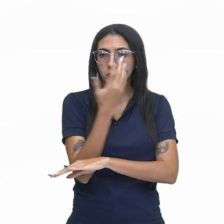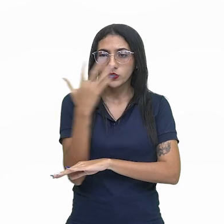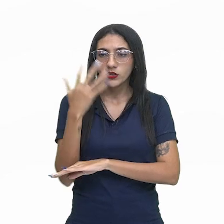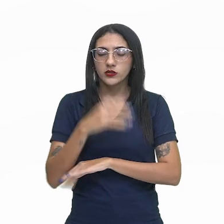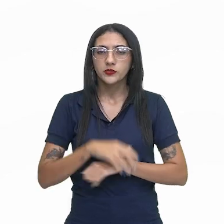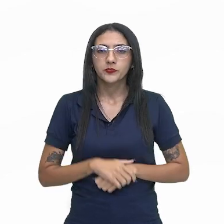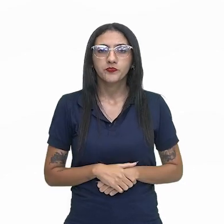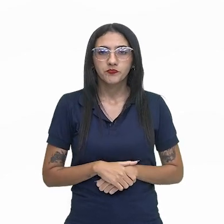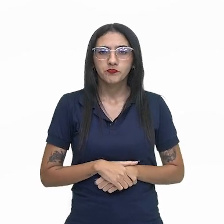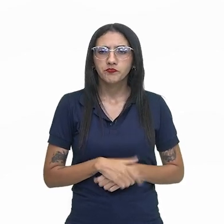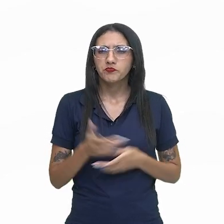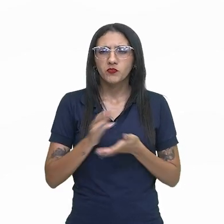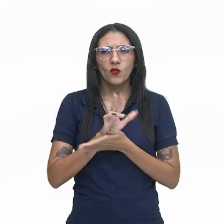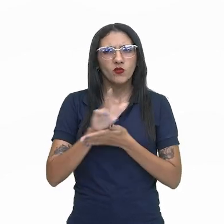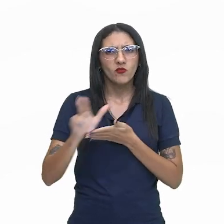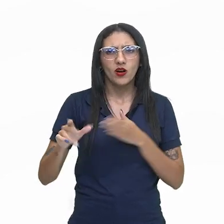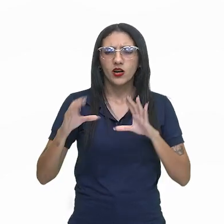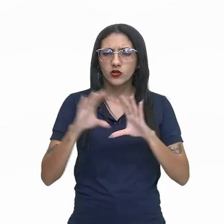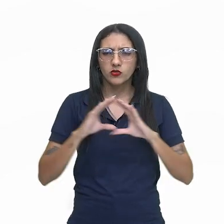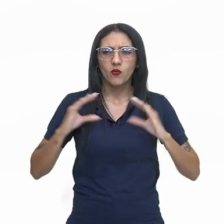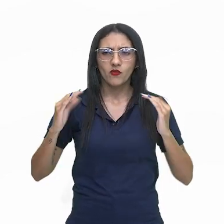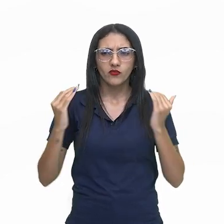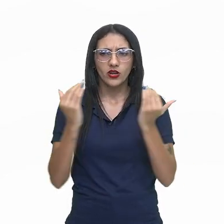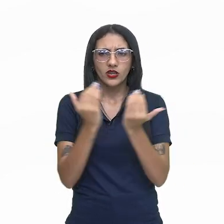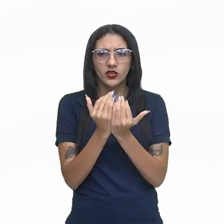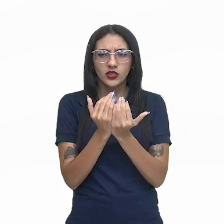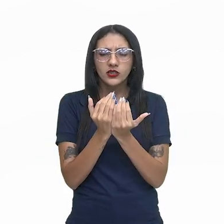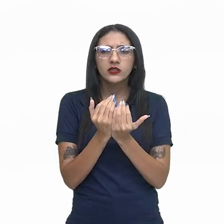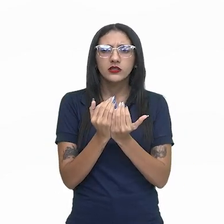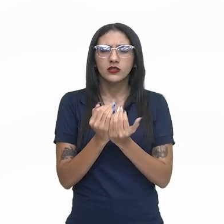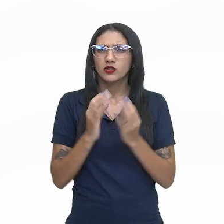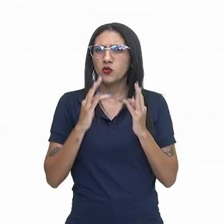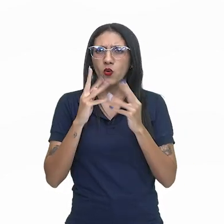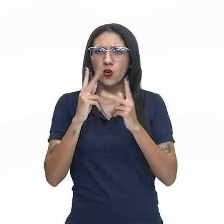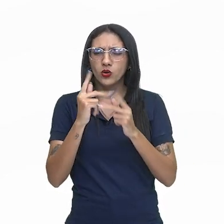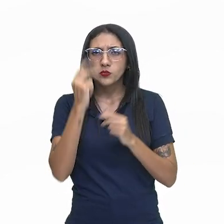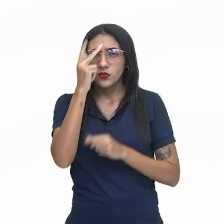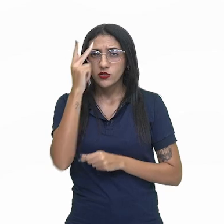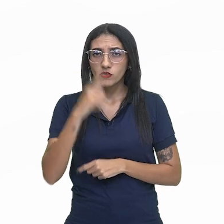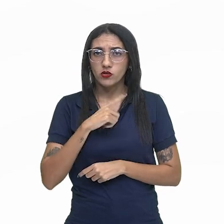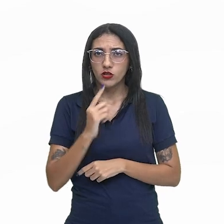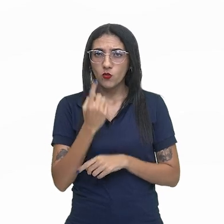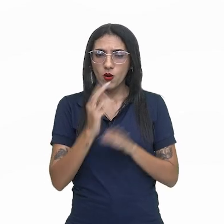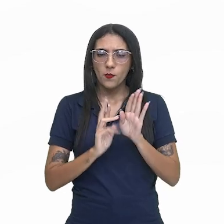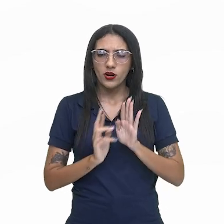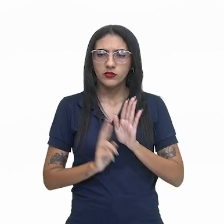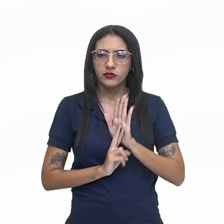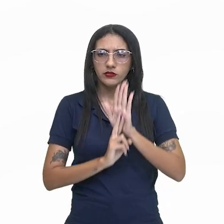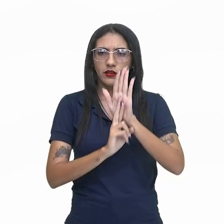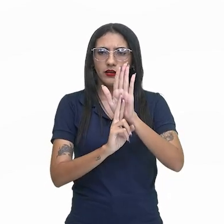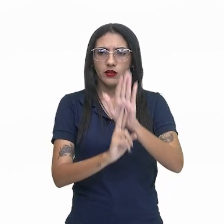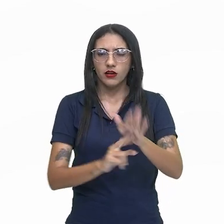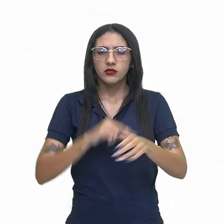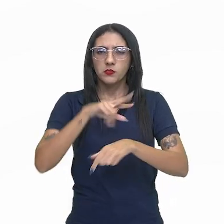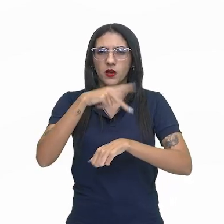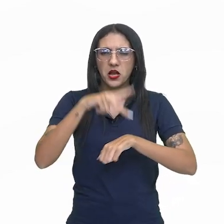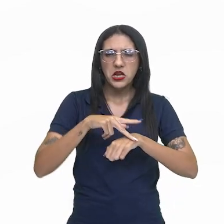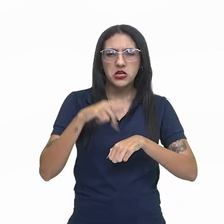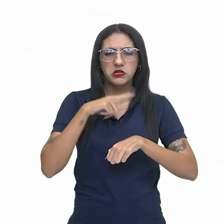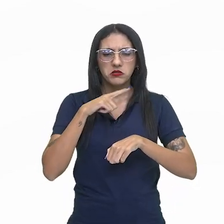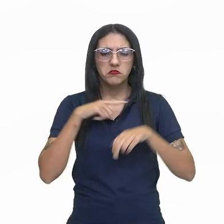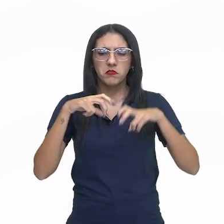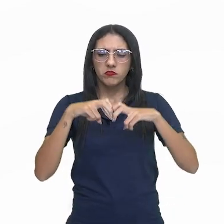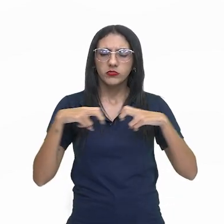conferências ambientais onde representantes de cada um dos países vão ali sentar, conversar com pesquisadores, né,